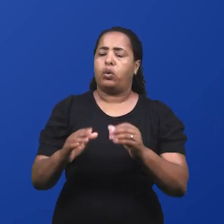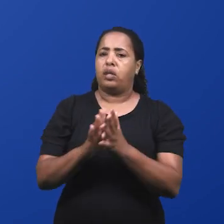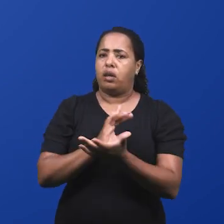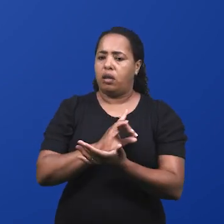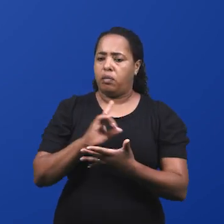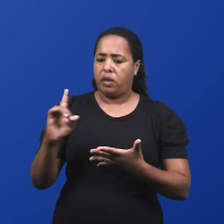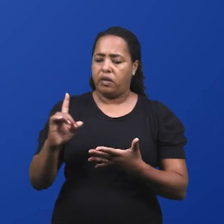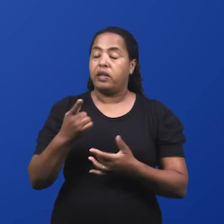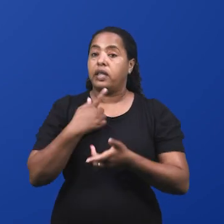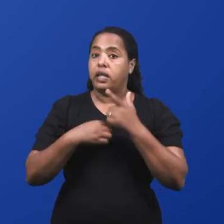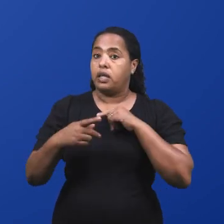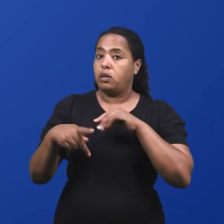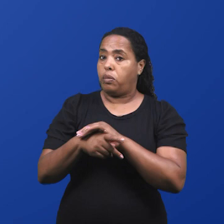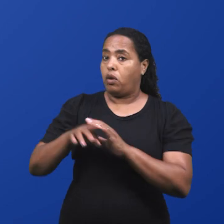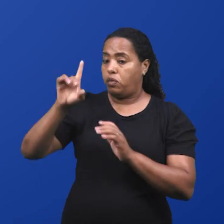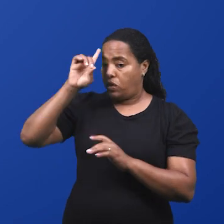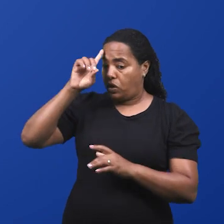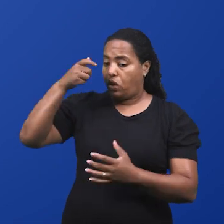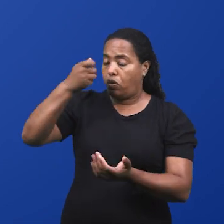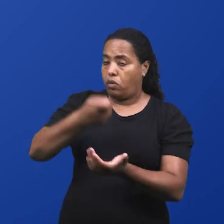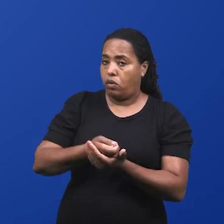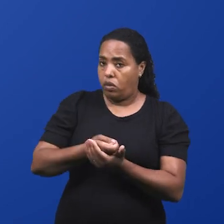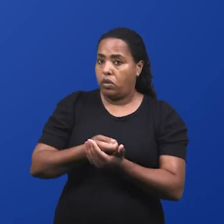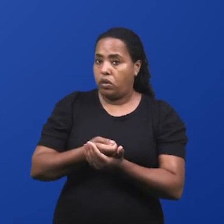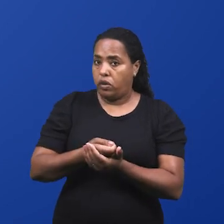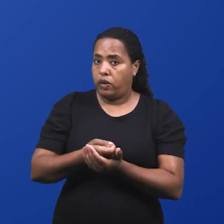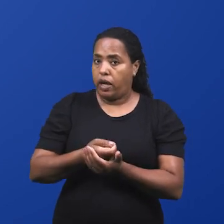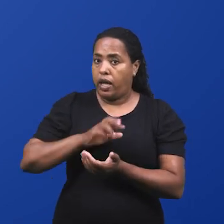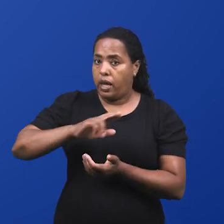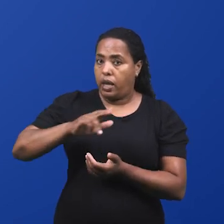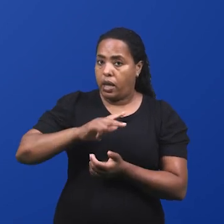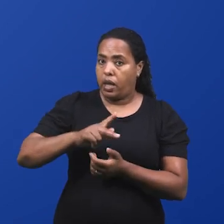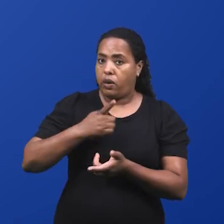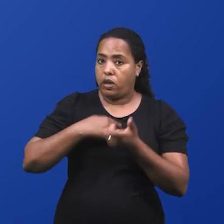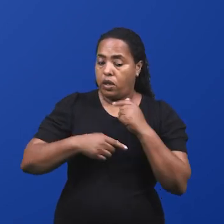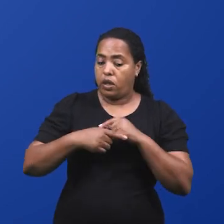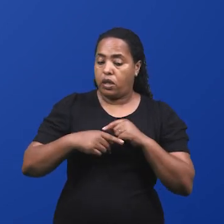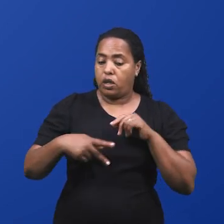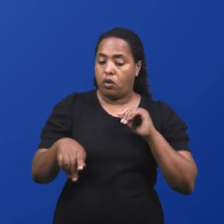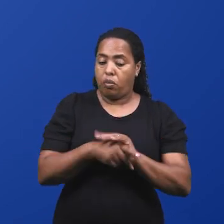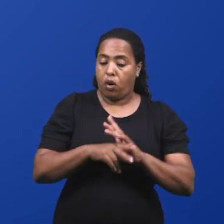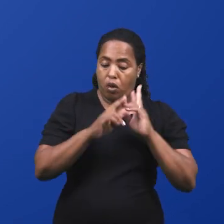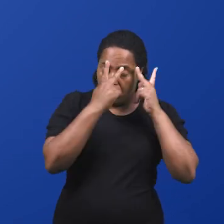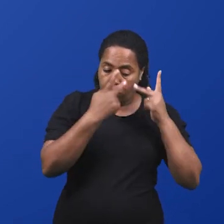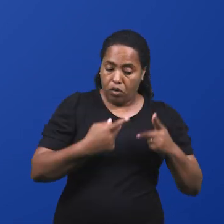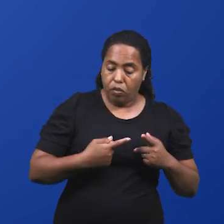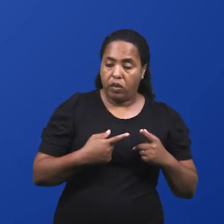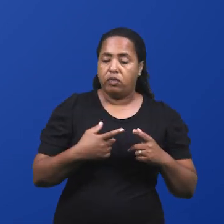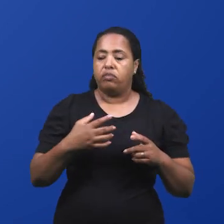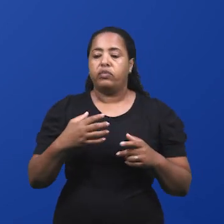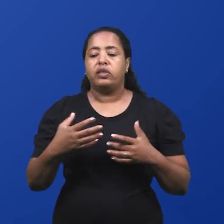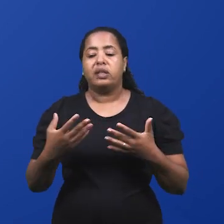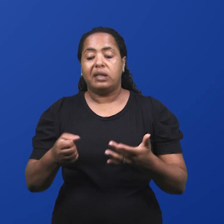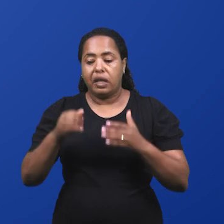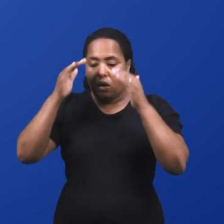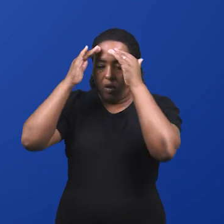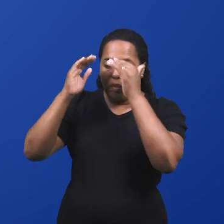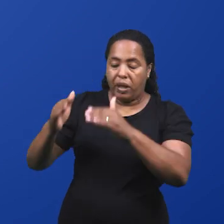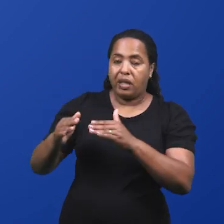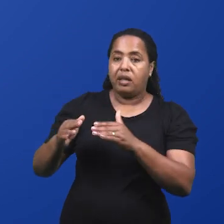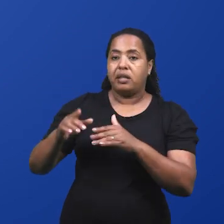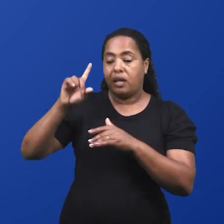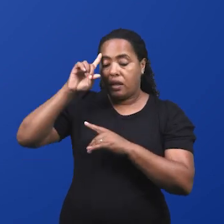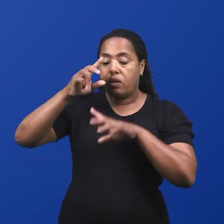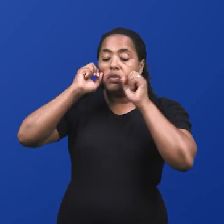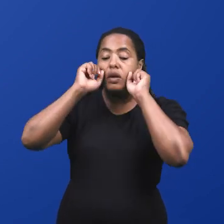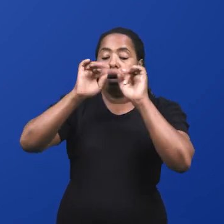assim a vontade de Deus seja cumprida e não a vontade do homem, que então dessa maneira Deus faria prosperar o caminho